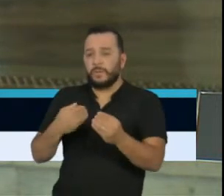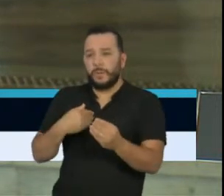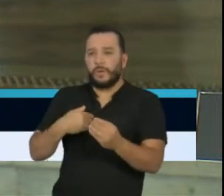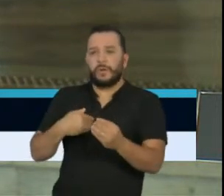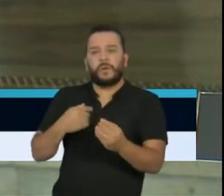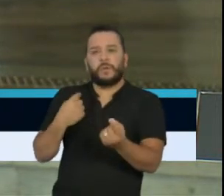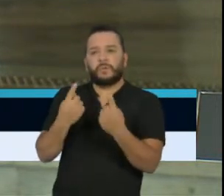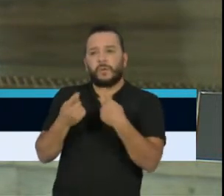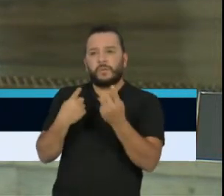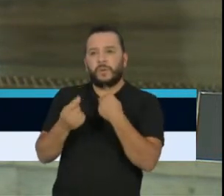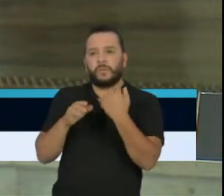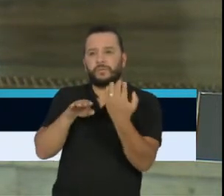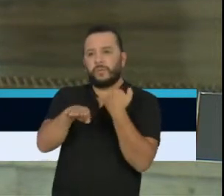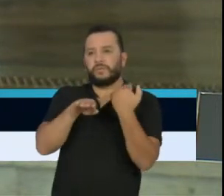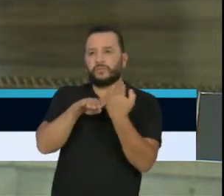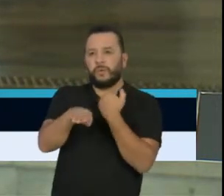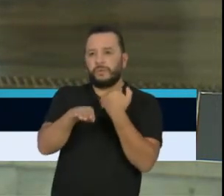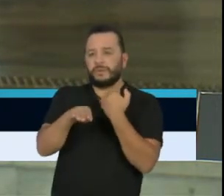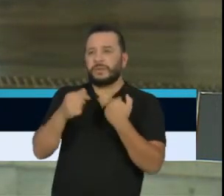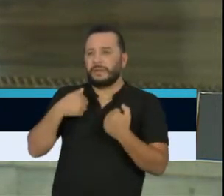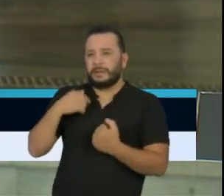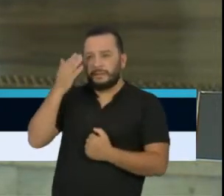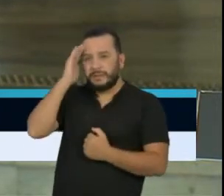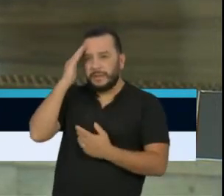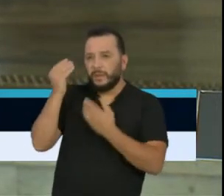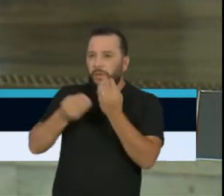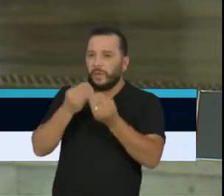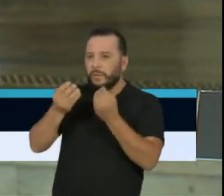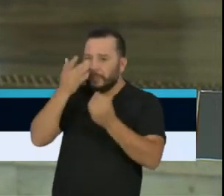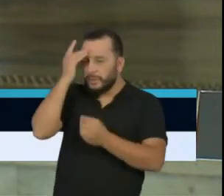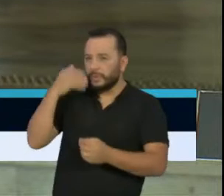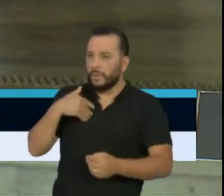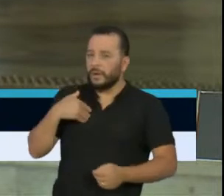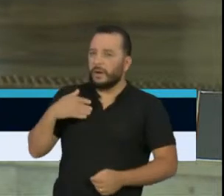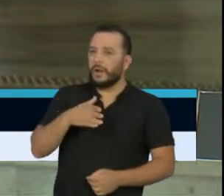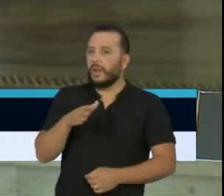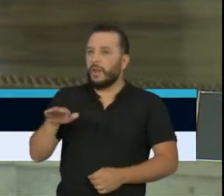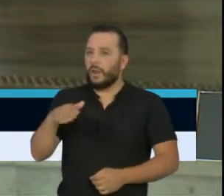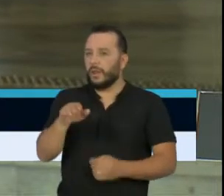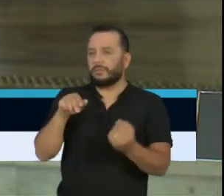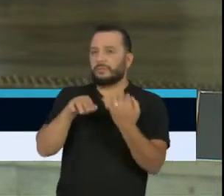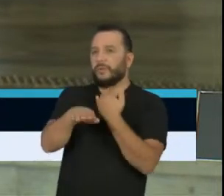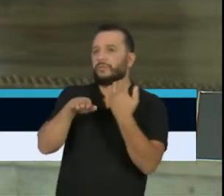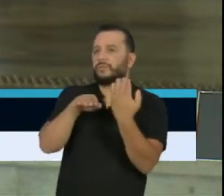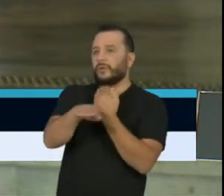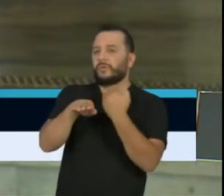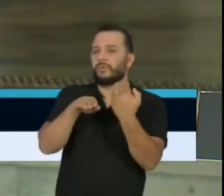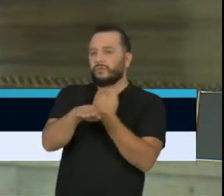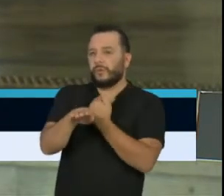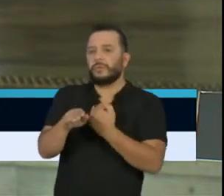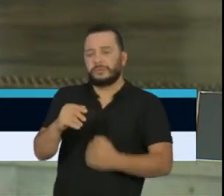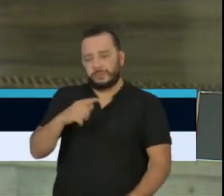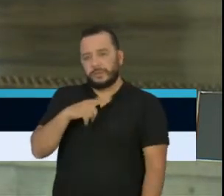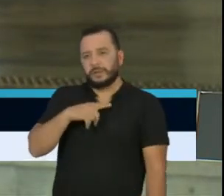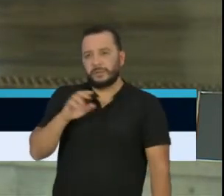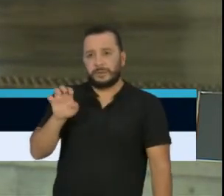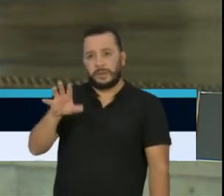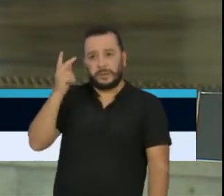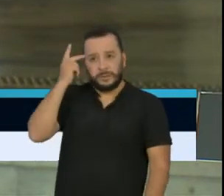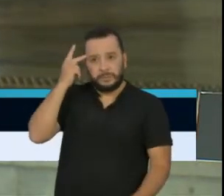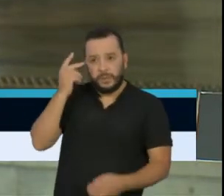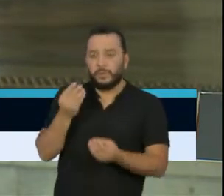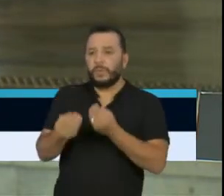fundamentais para entender o fluxo de pessoas e, com isso, qual que é o fluxo possível da pandemia dentro do Estado. Dado